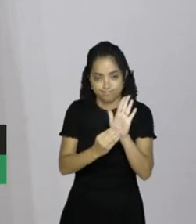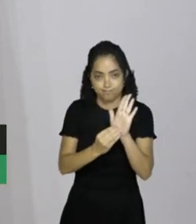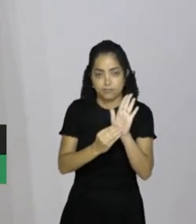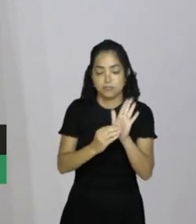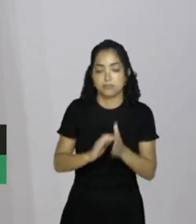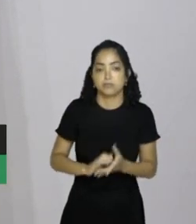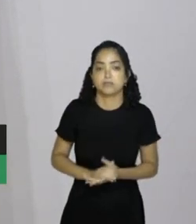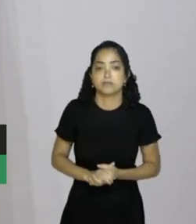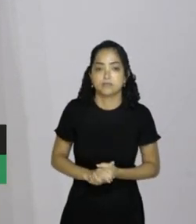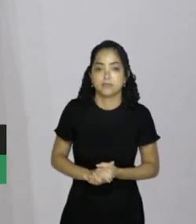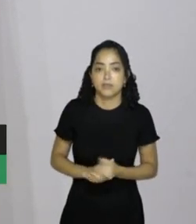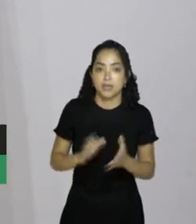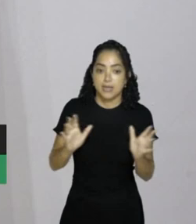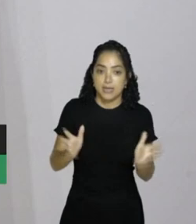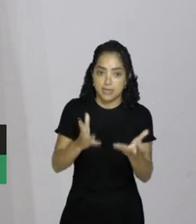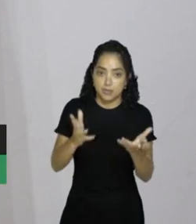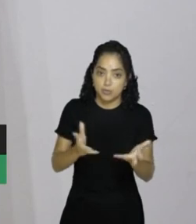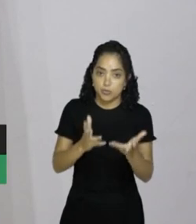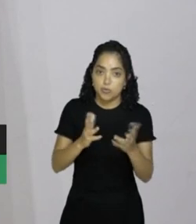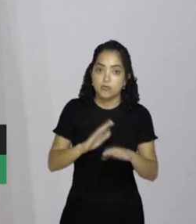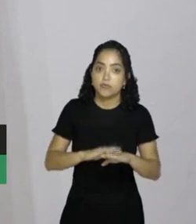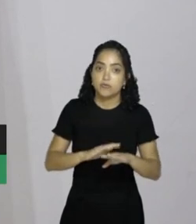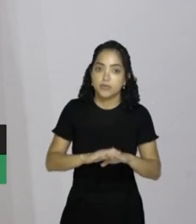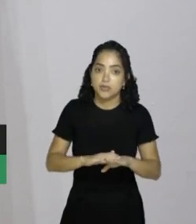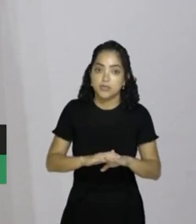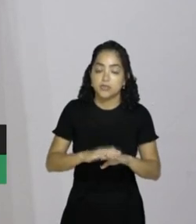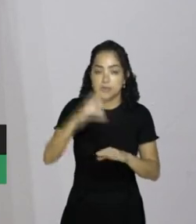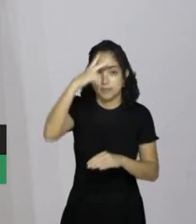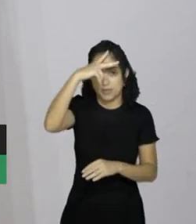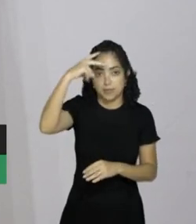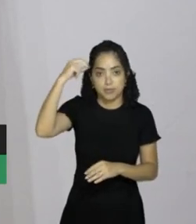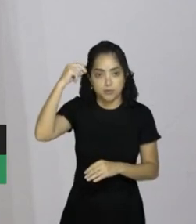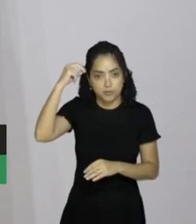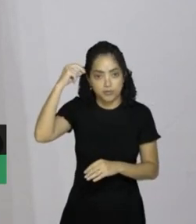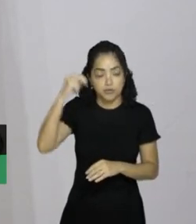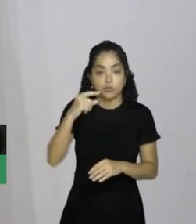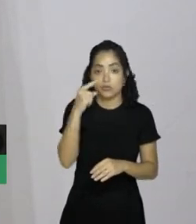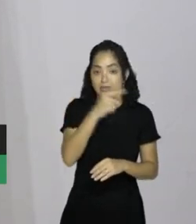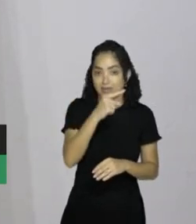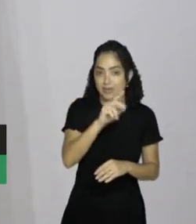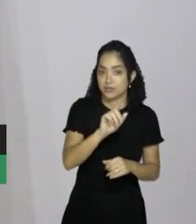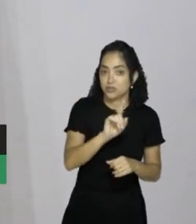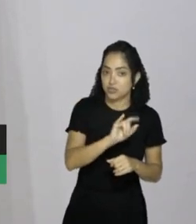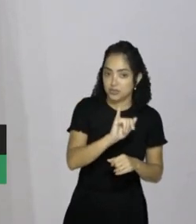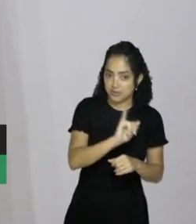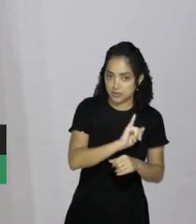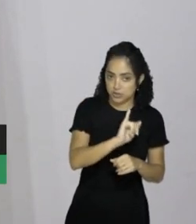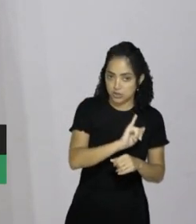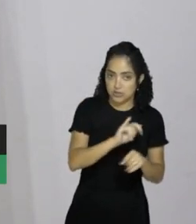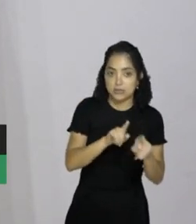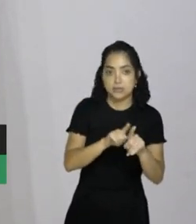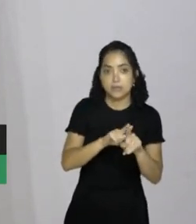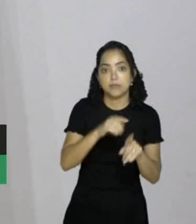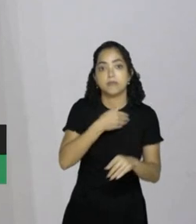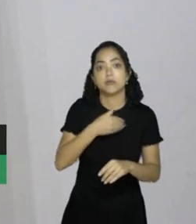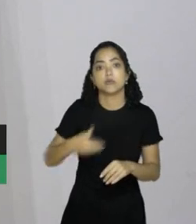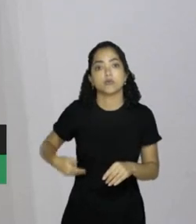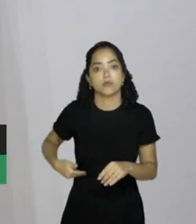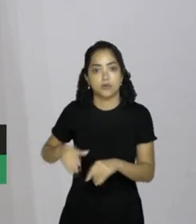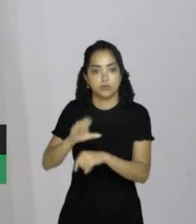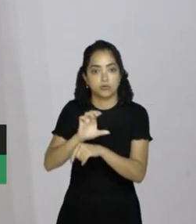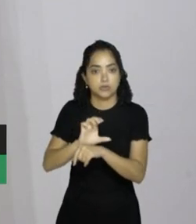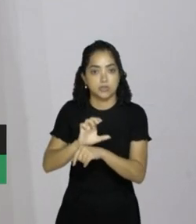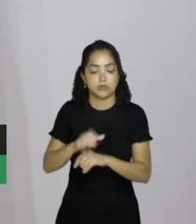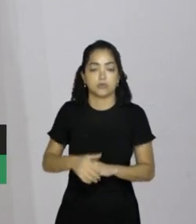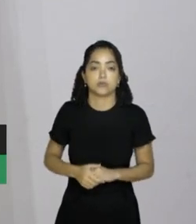ele é promovido pela Prefeitura de Itajaí e pelo governo do estado